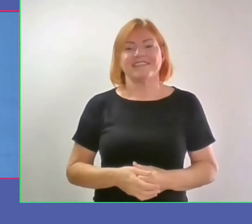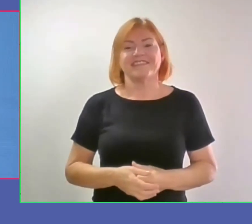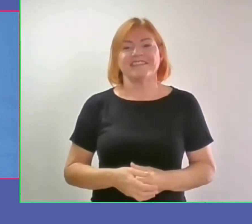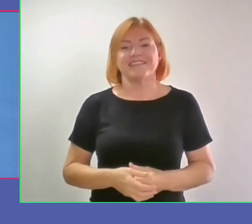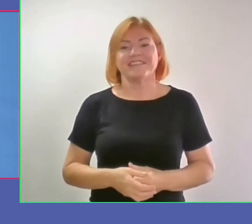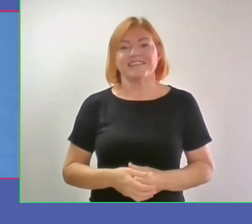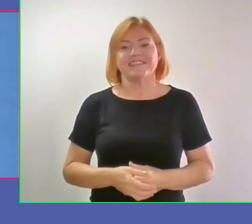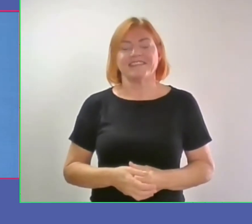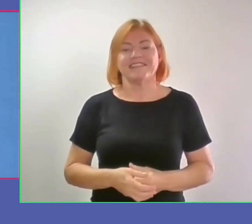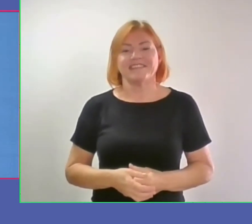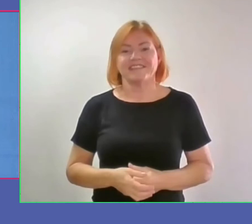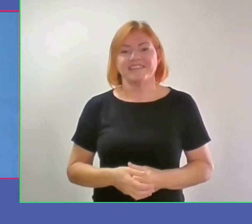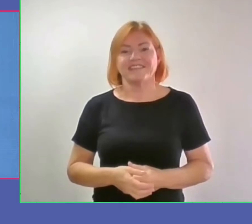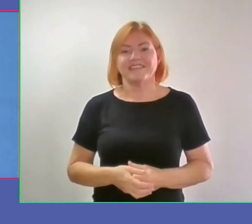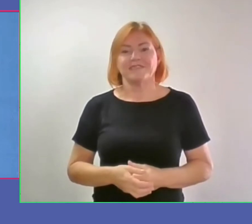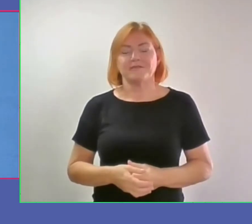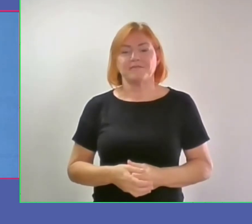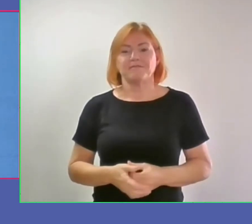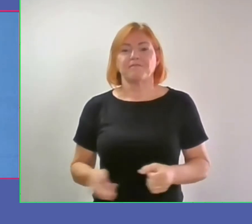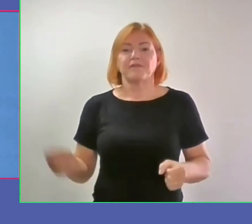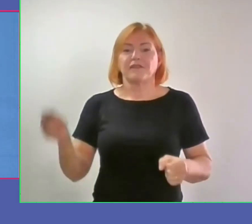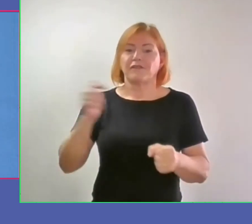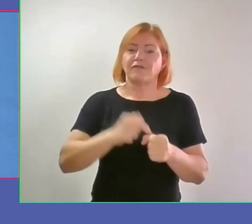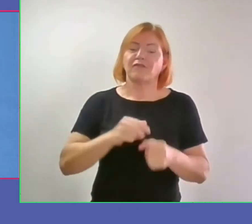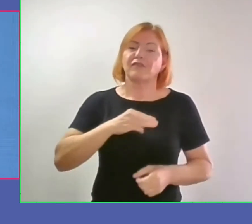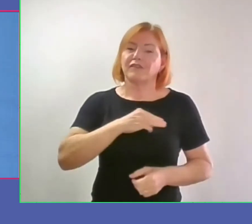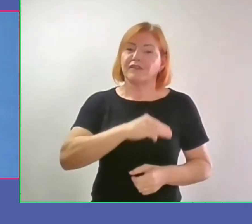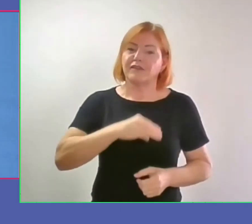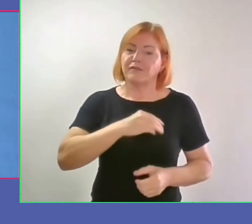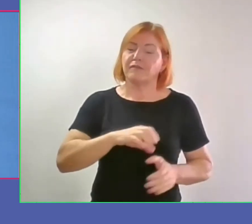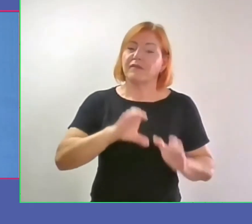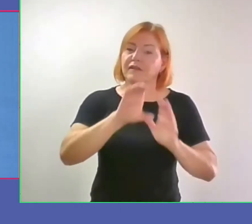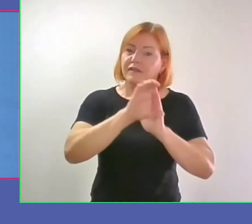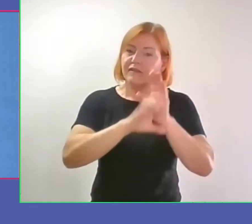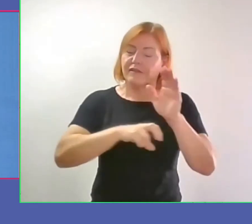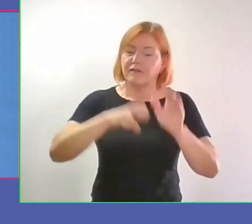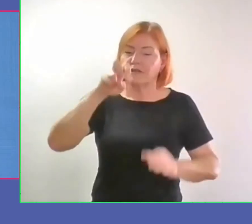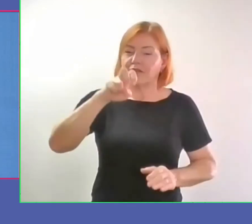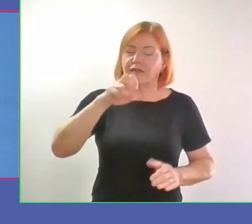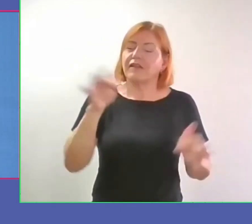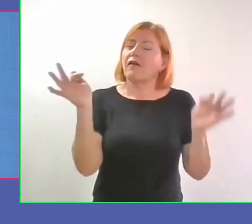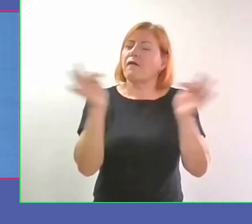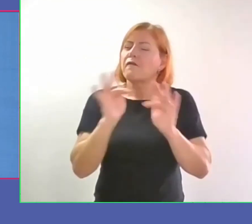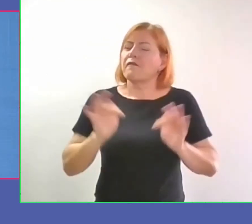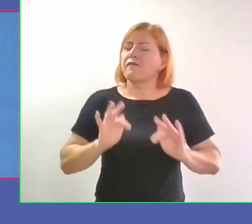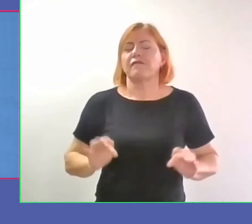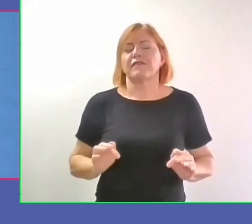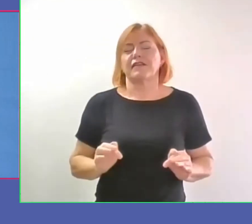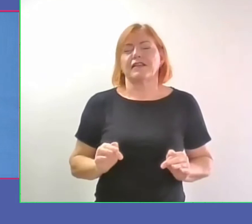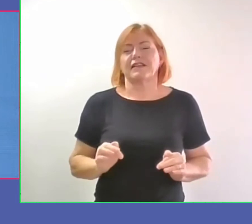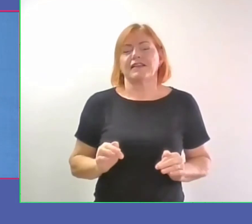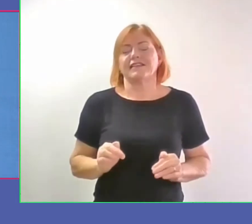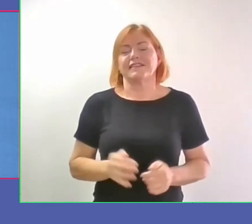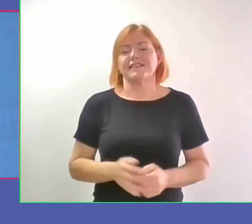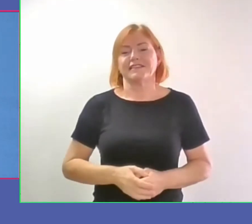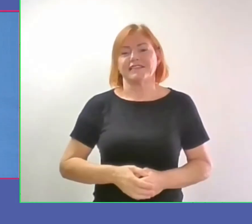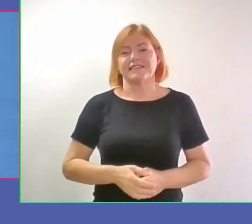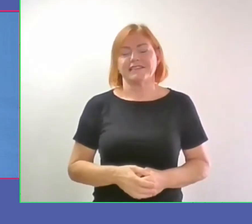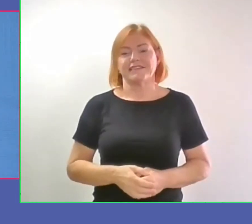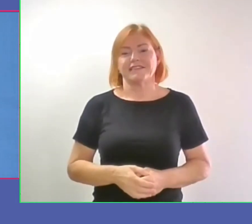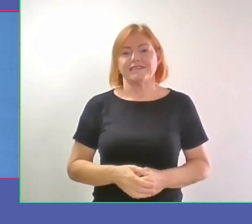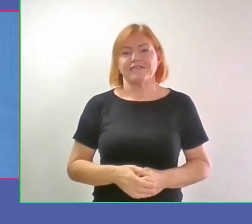Voltando para Mateus 5, felizes, bem-aventurados. Eu vou falar rapidamente das 9